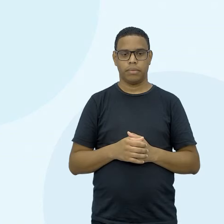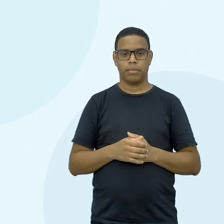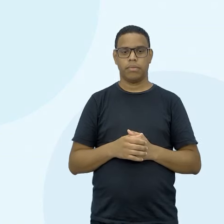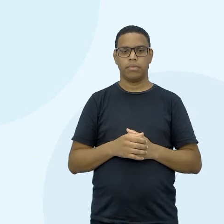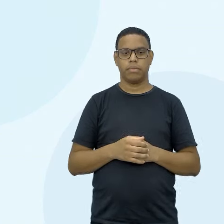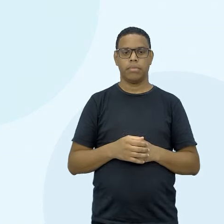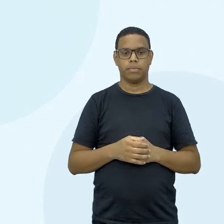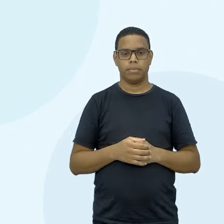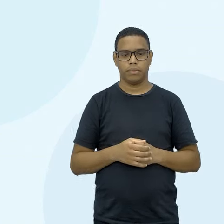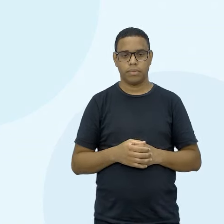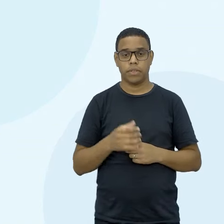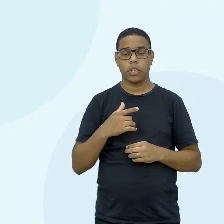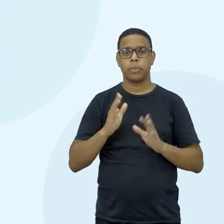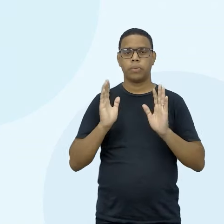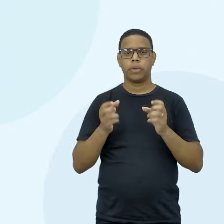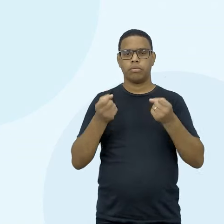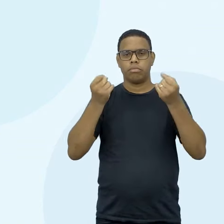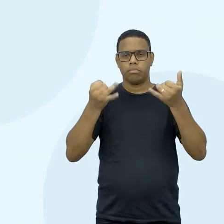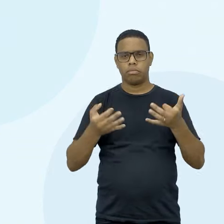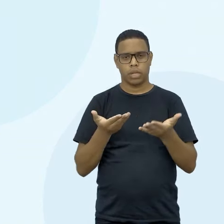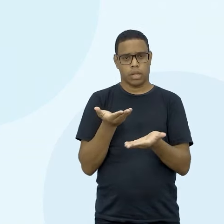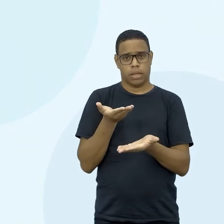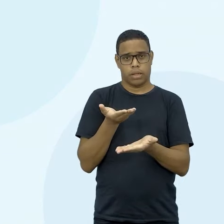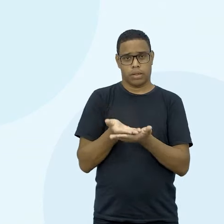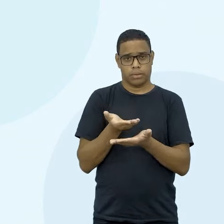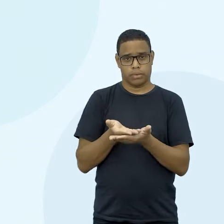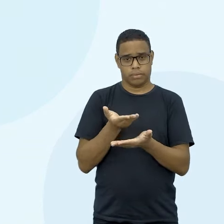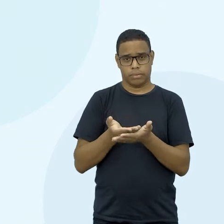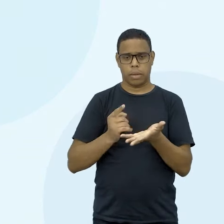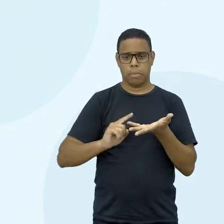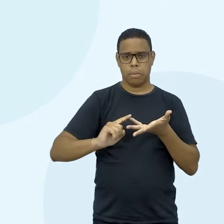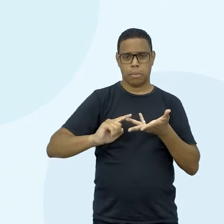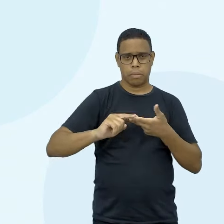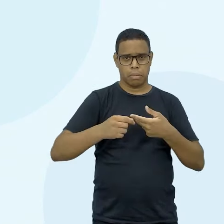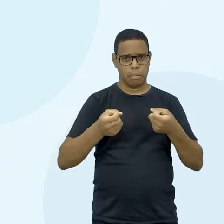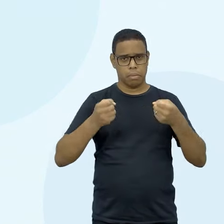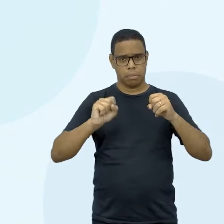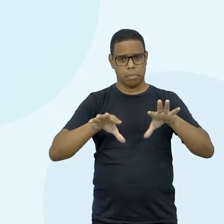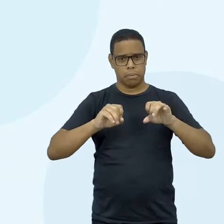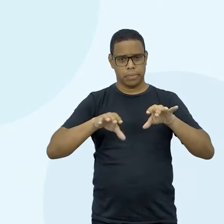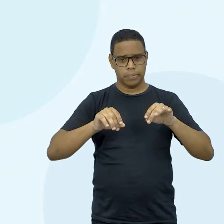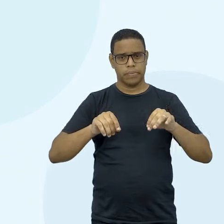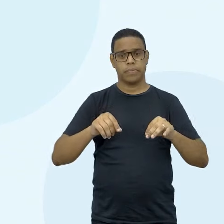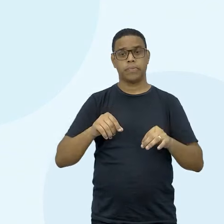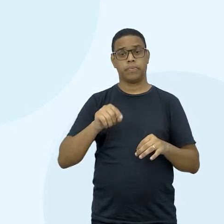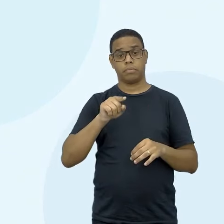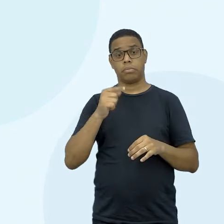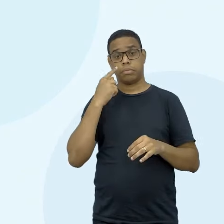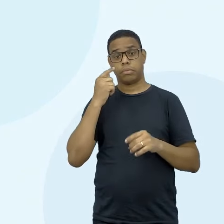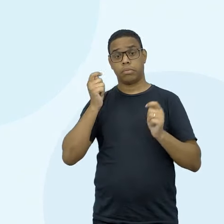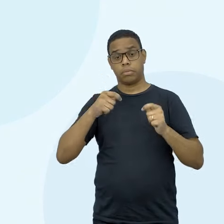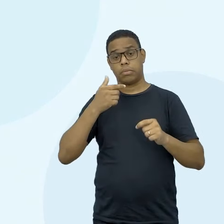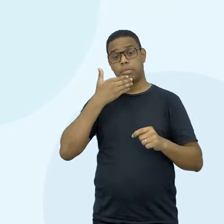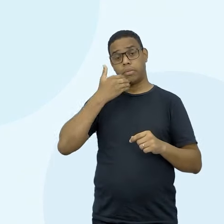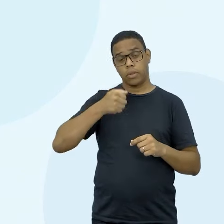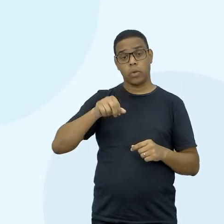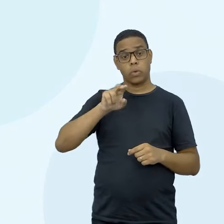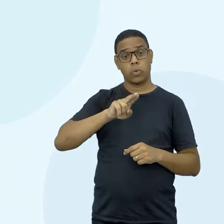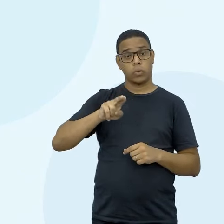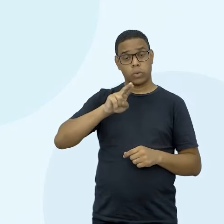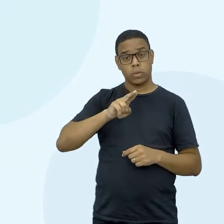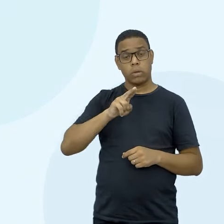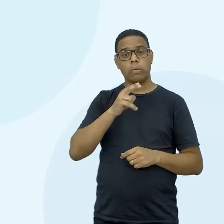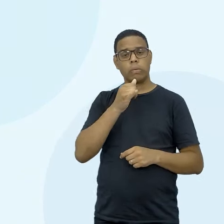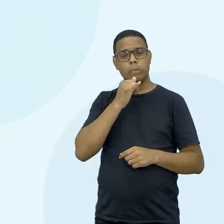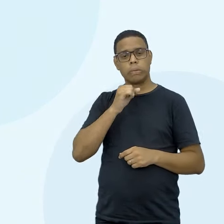partindo das observações que foram feitas desta aula, e se possível e é preferível, fazendo